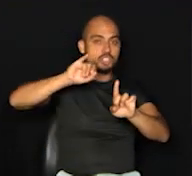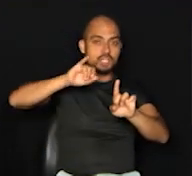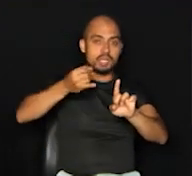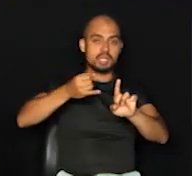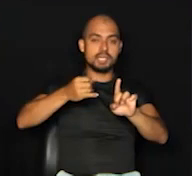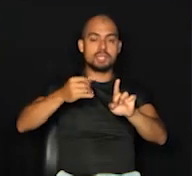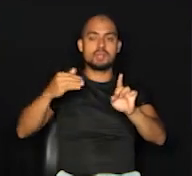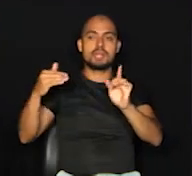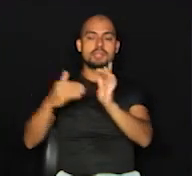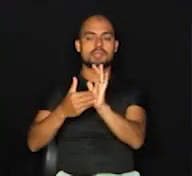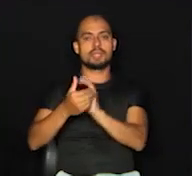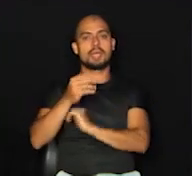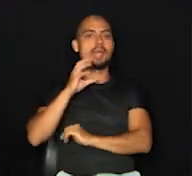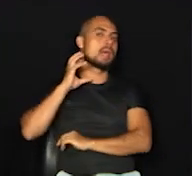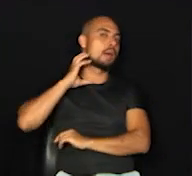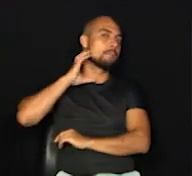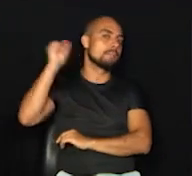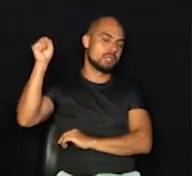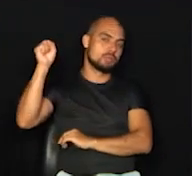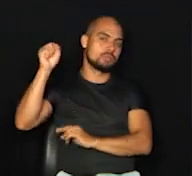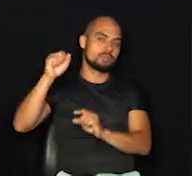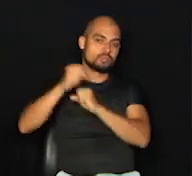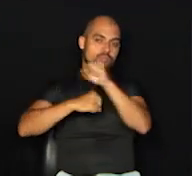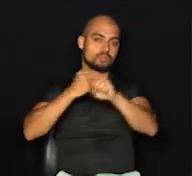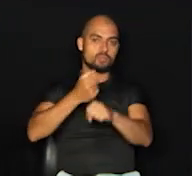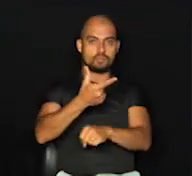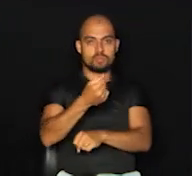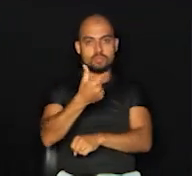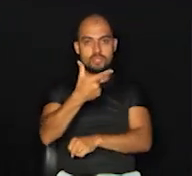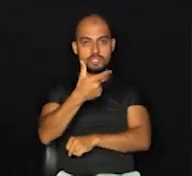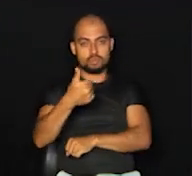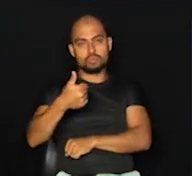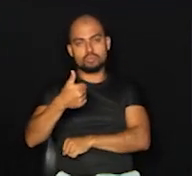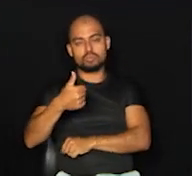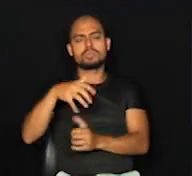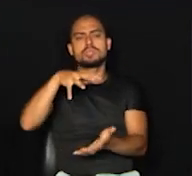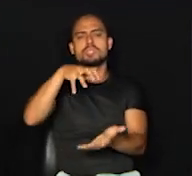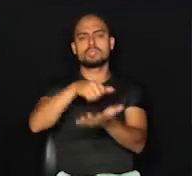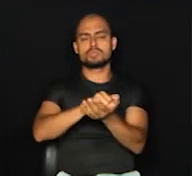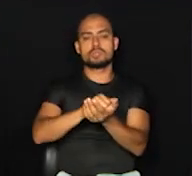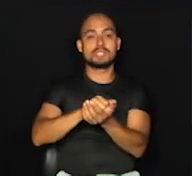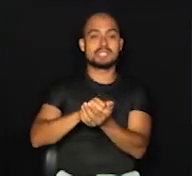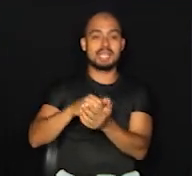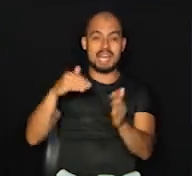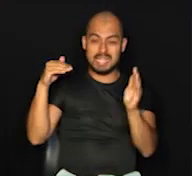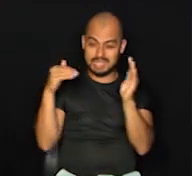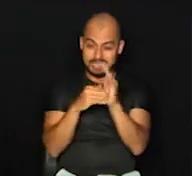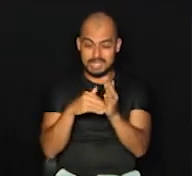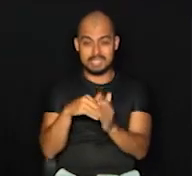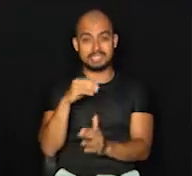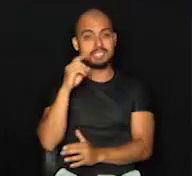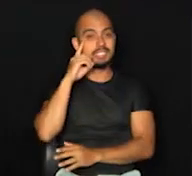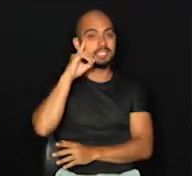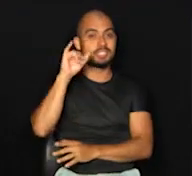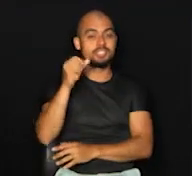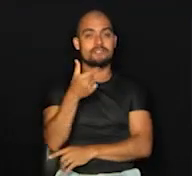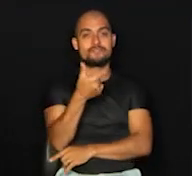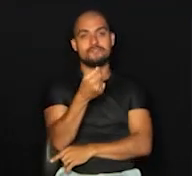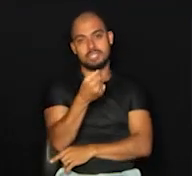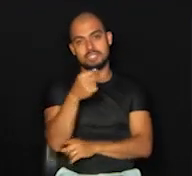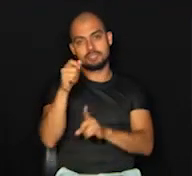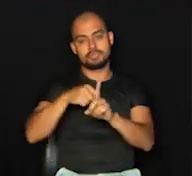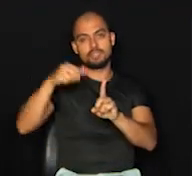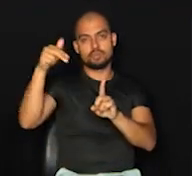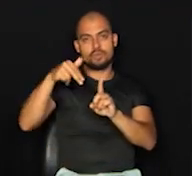rápido, por isso que é o dia todo. As inscrições podem ser feitas até o dia 20 de novembro no site